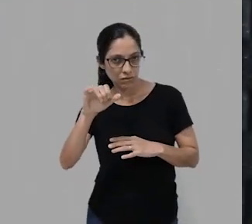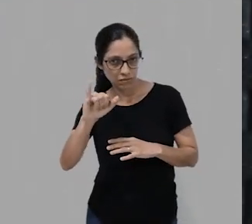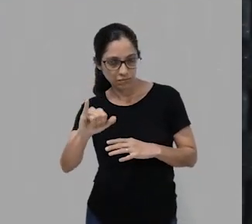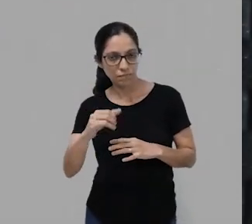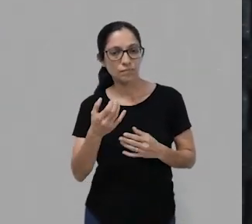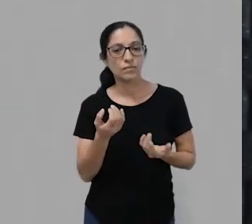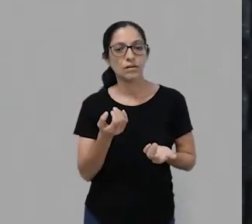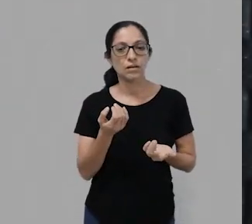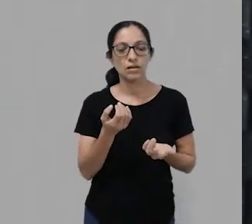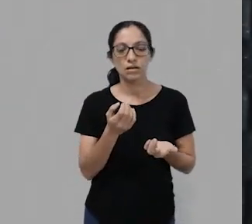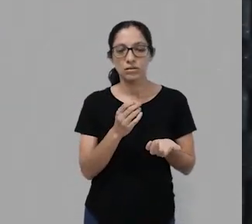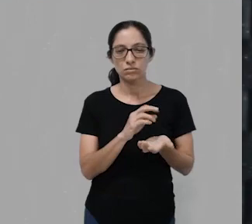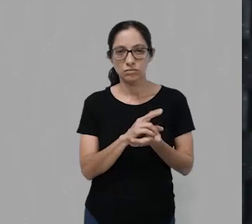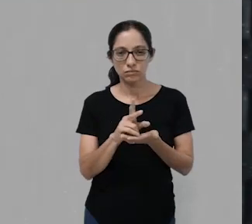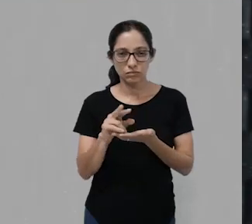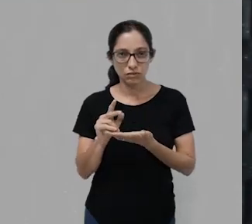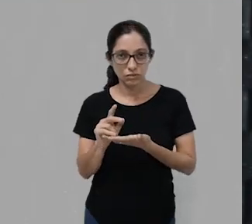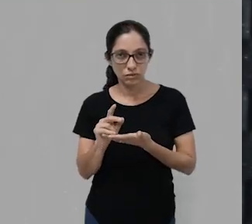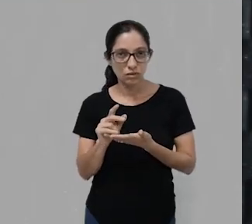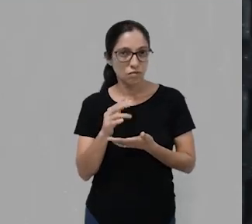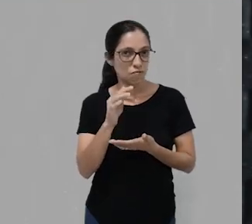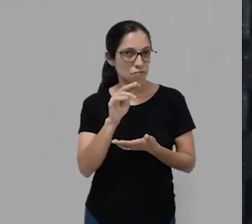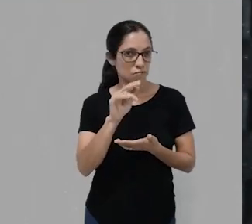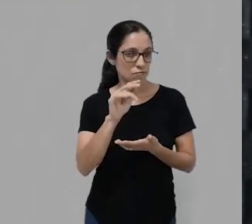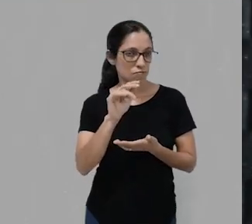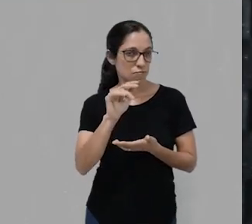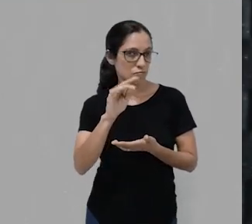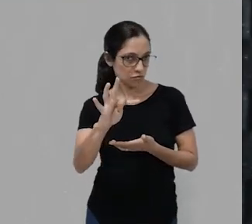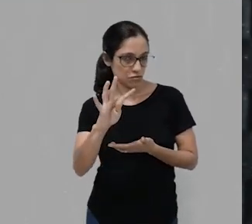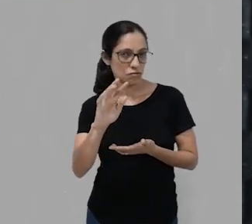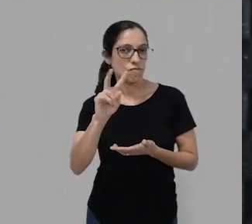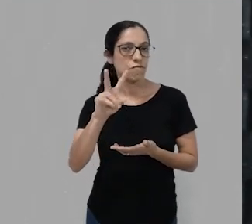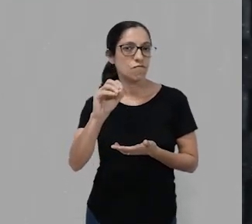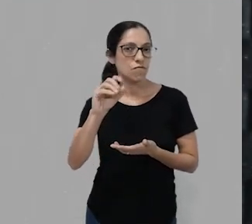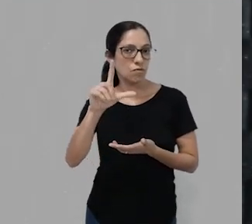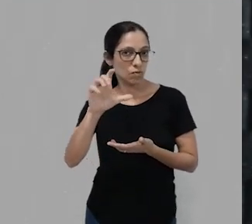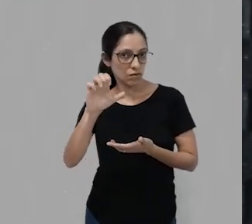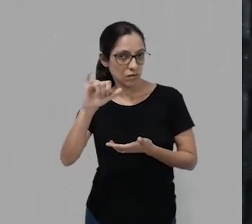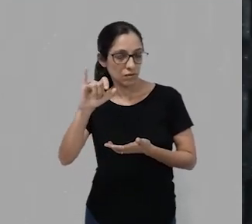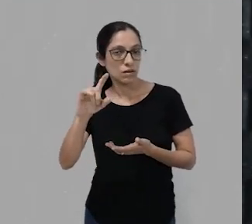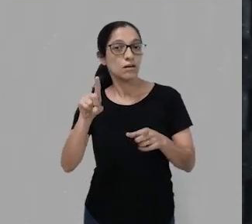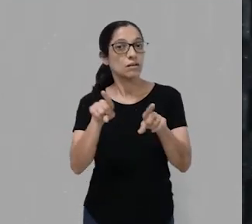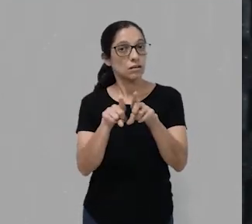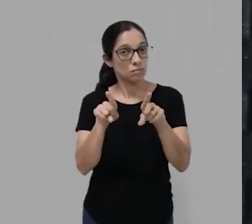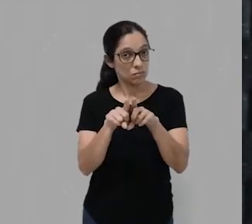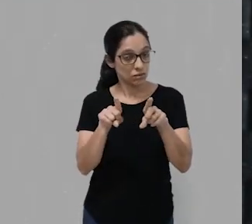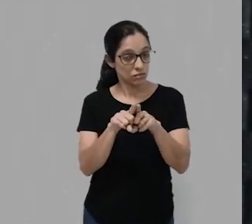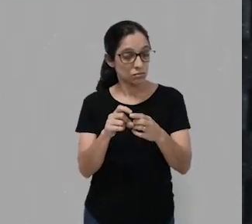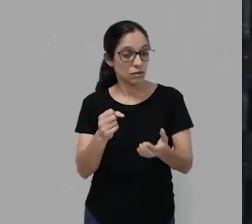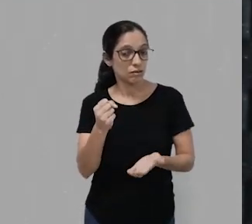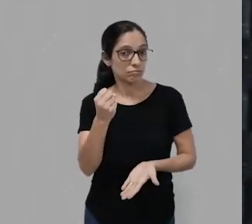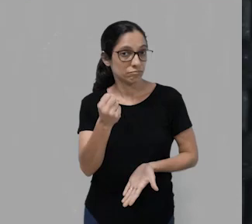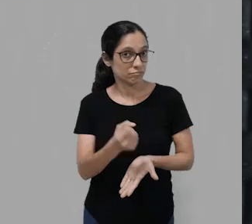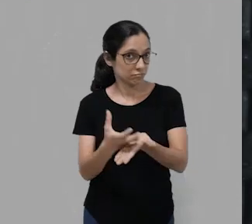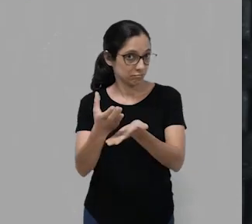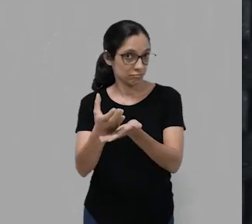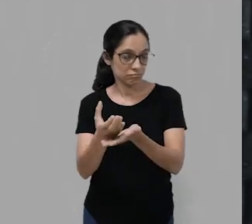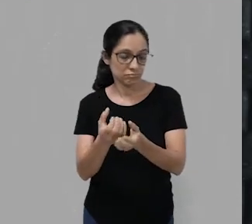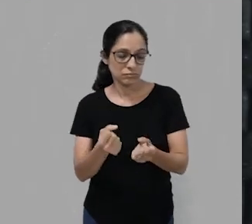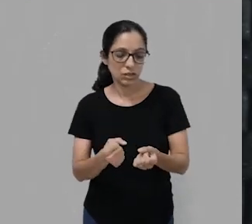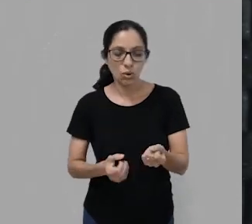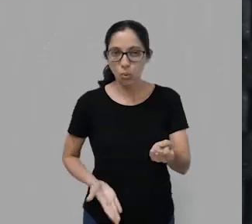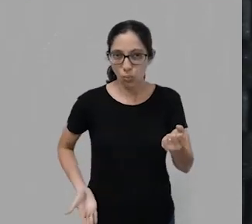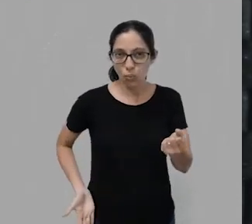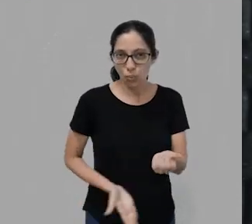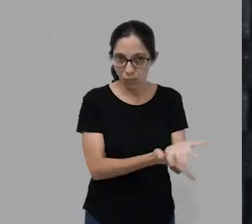sobre o futevôlei e nós falamos sobre a peteca. Aí hoje nós vamos entrar numa